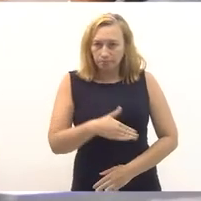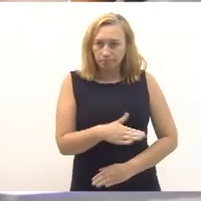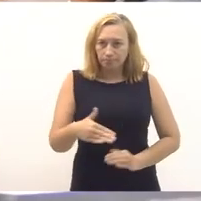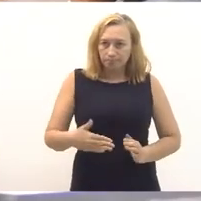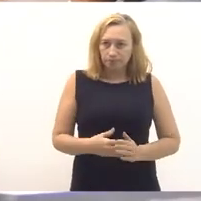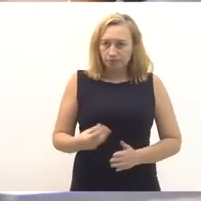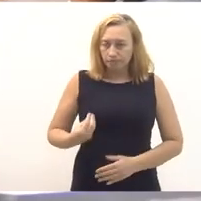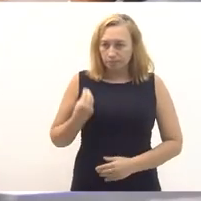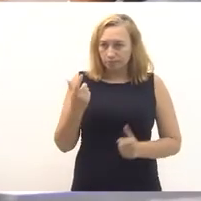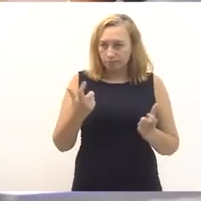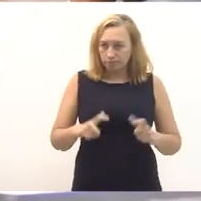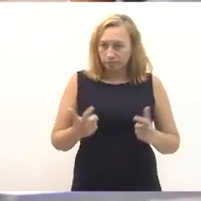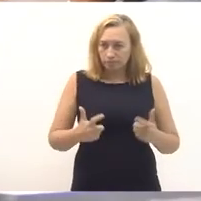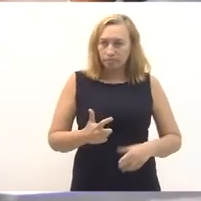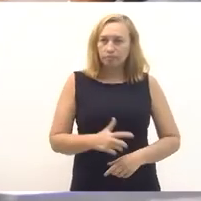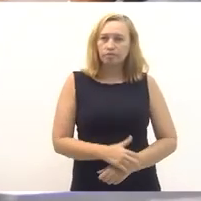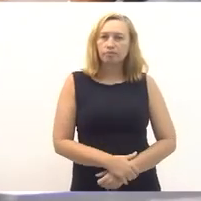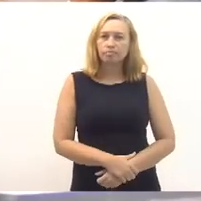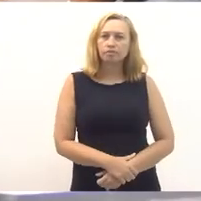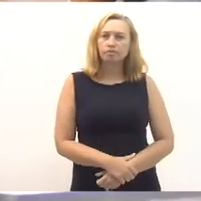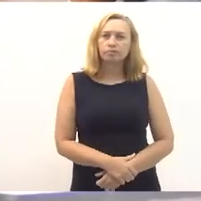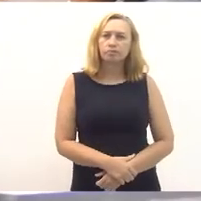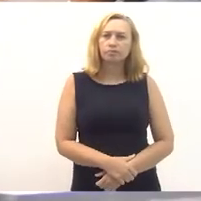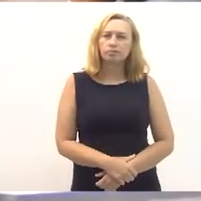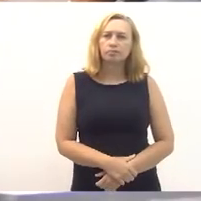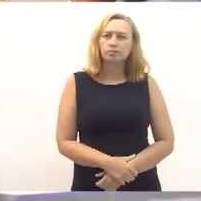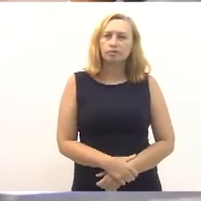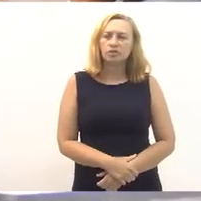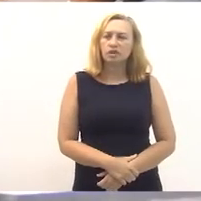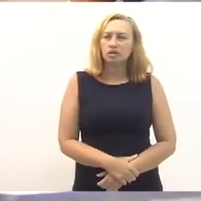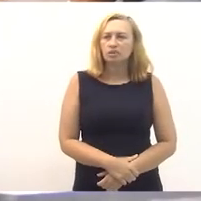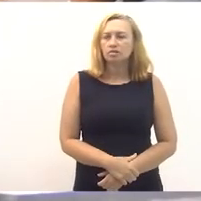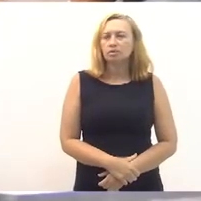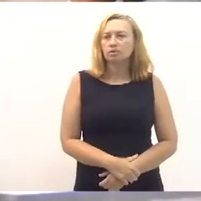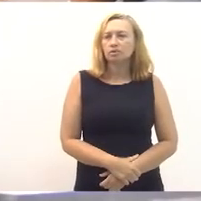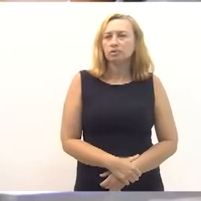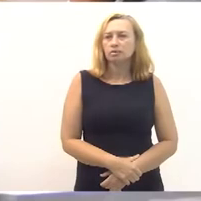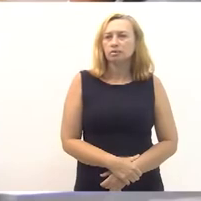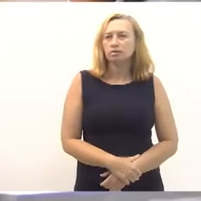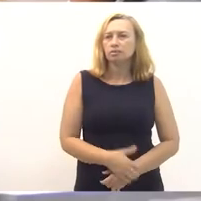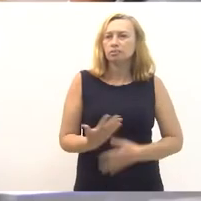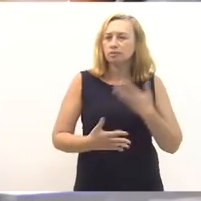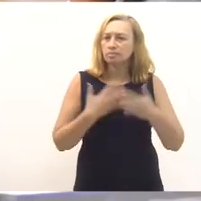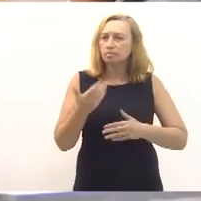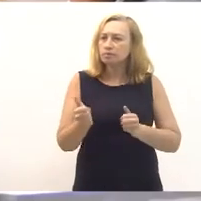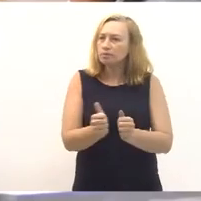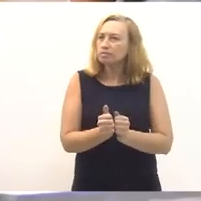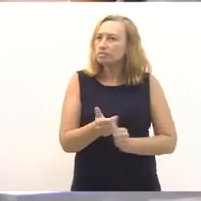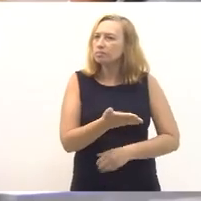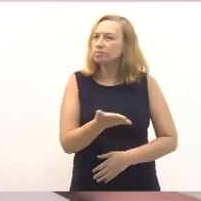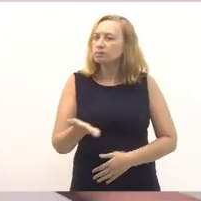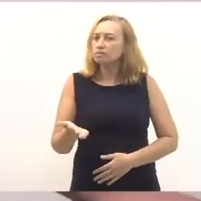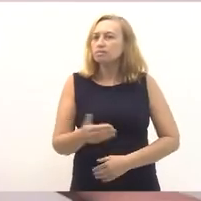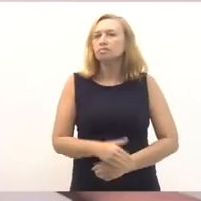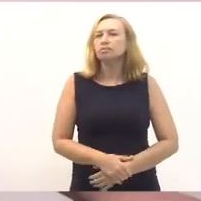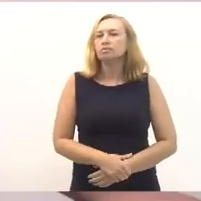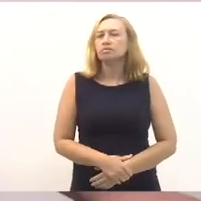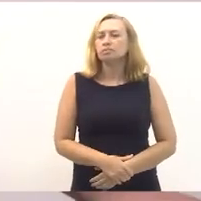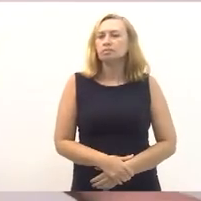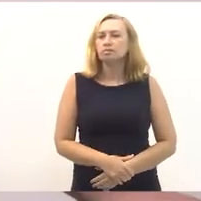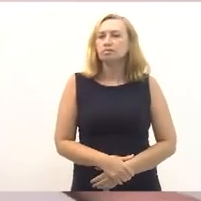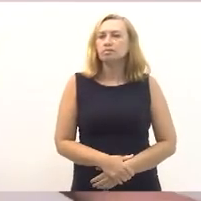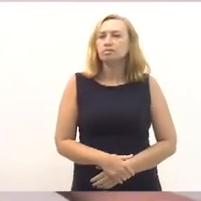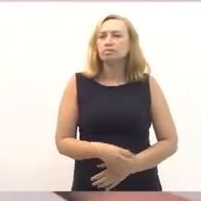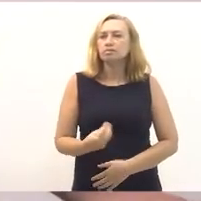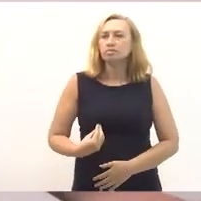presentes né é todos todos e todos todas é um grande prazer participar dessa comissão inclusive